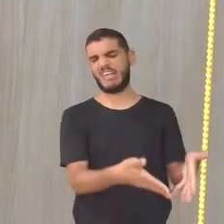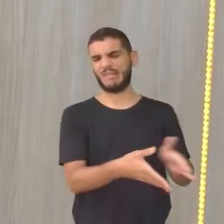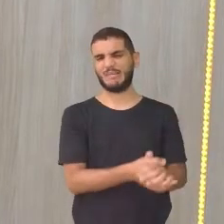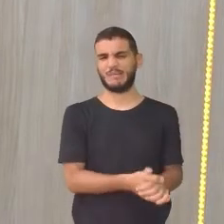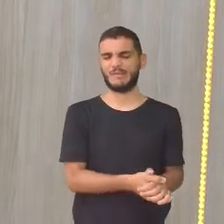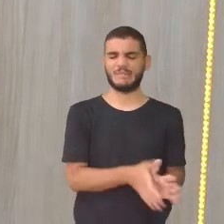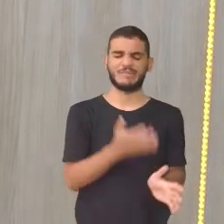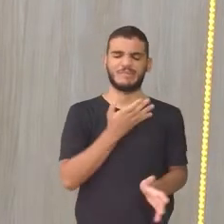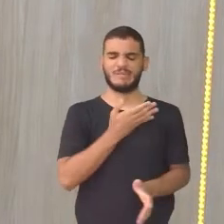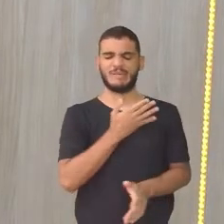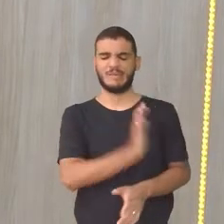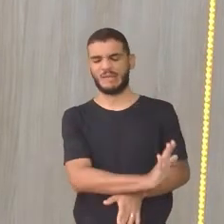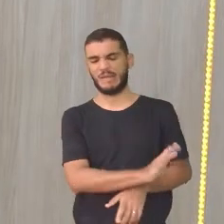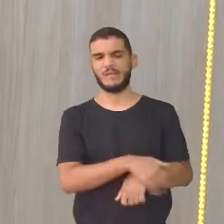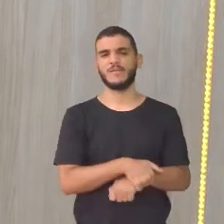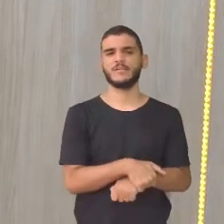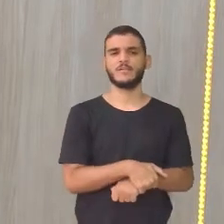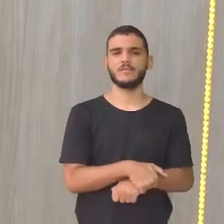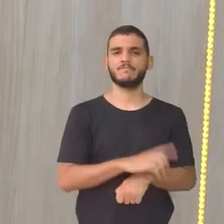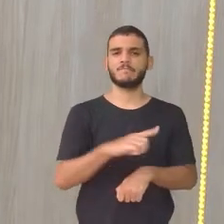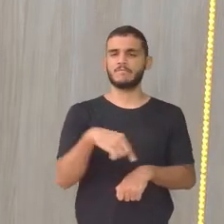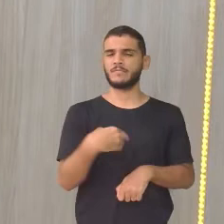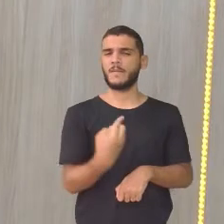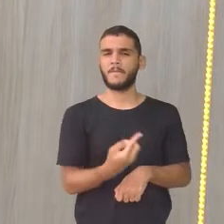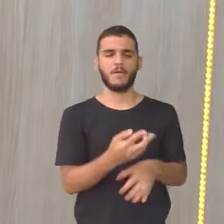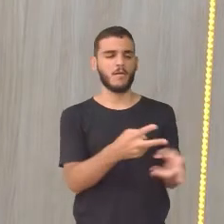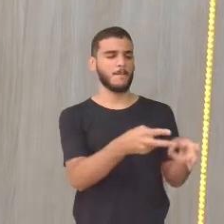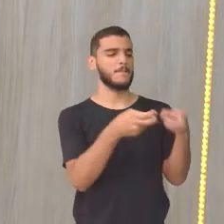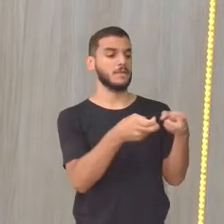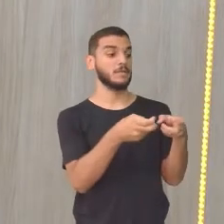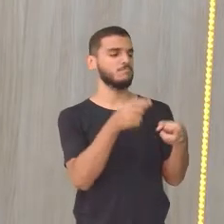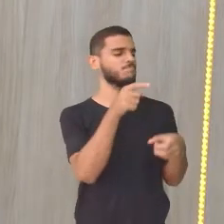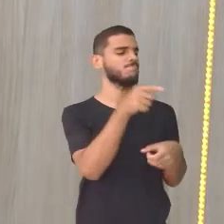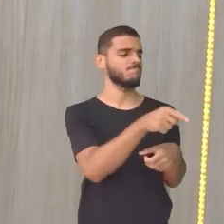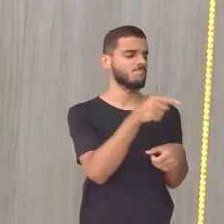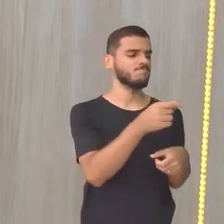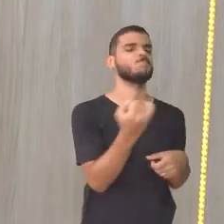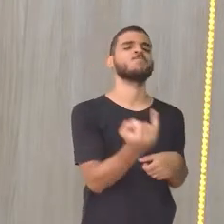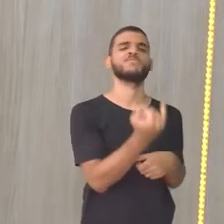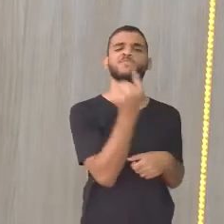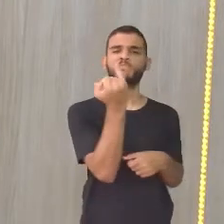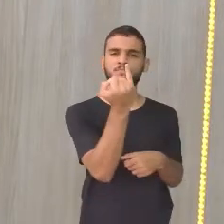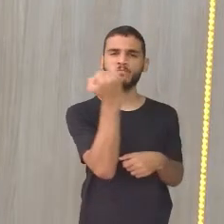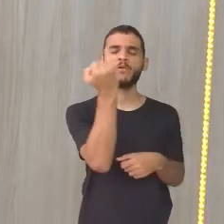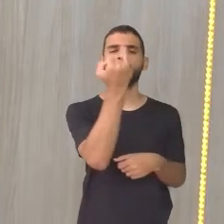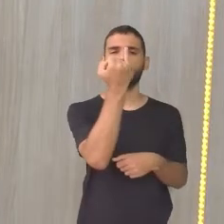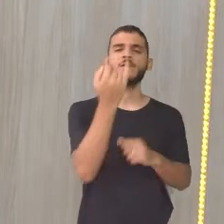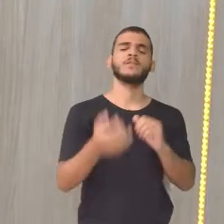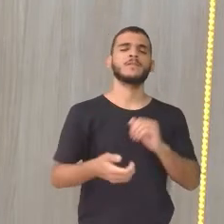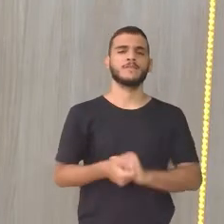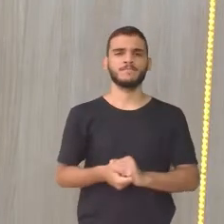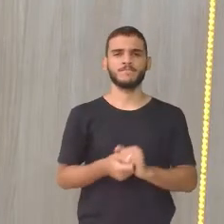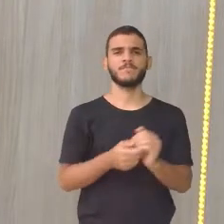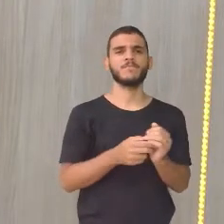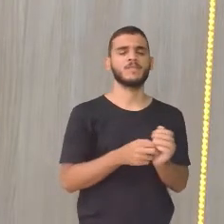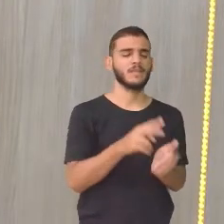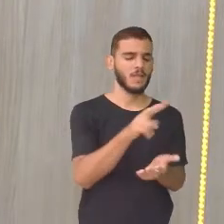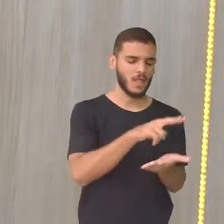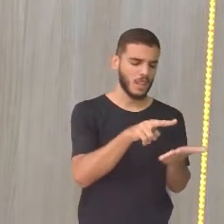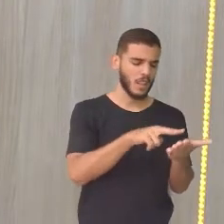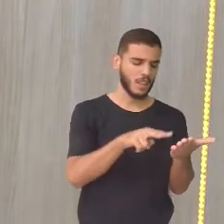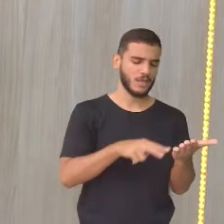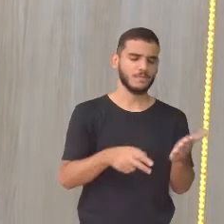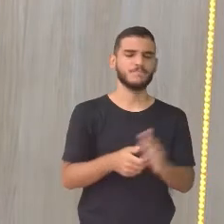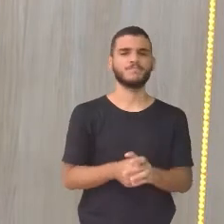não é legal, mas de repente você vê a beleza e a grandeza que há nessa leitura, da mesma forma que é